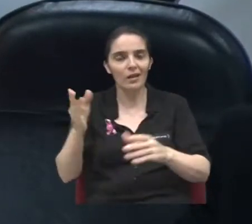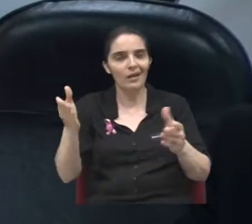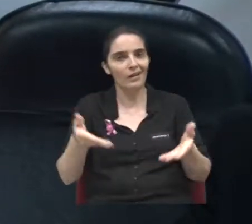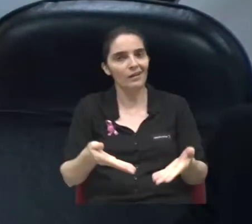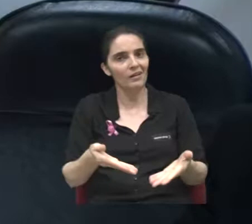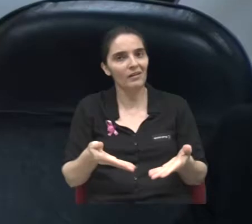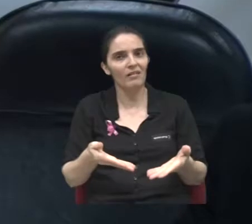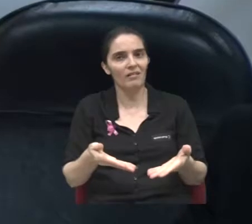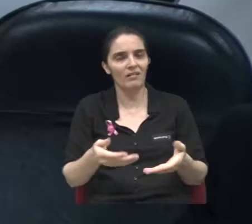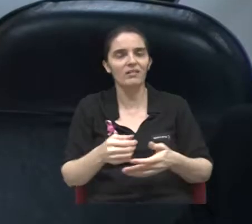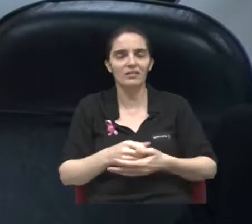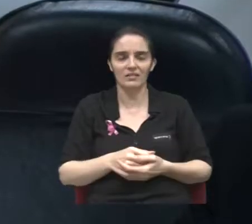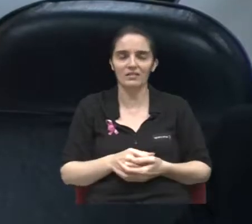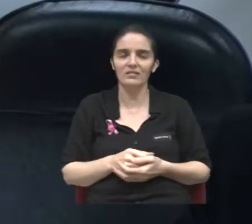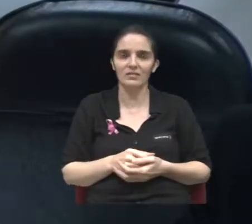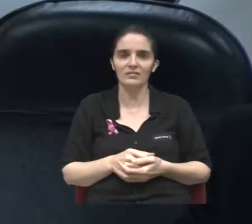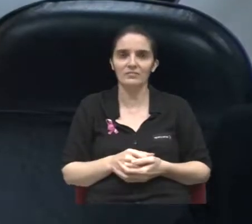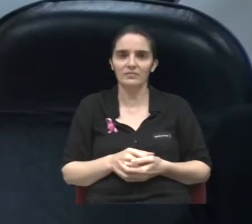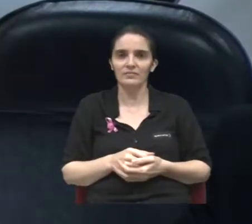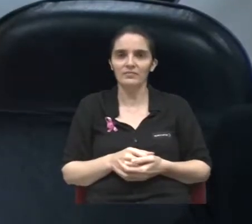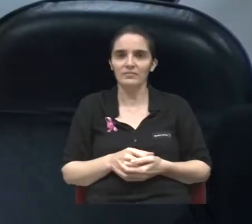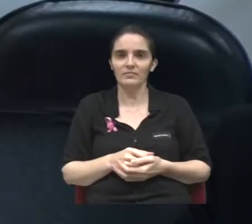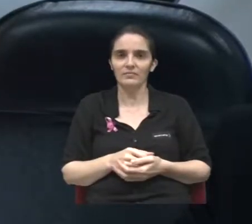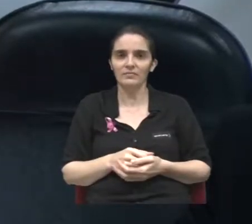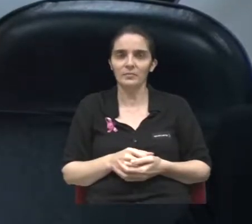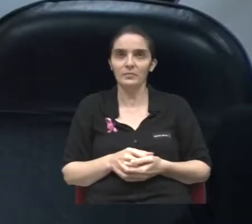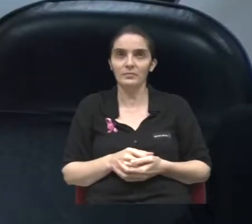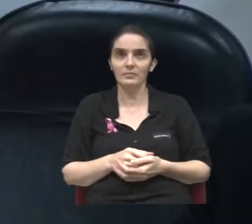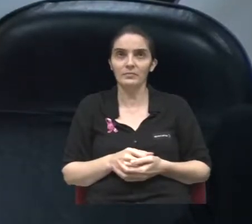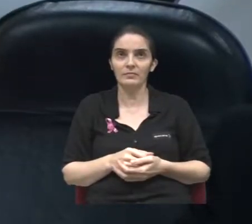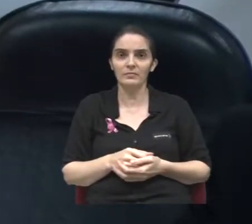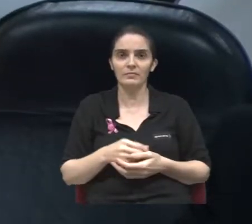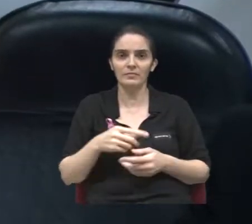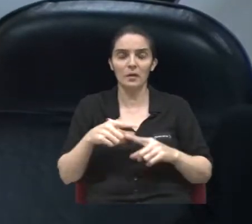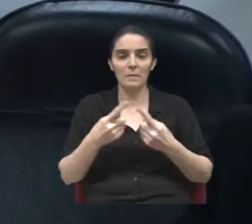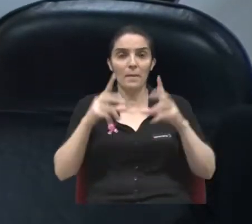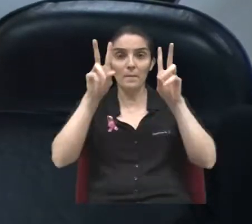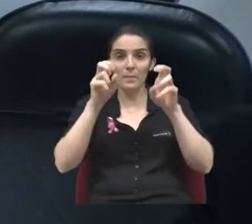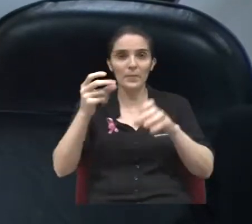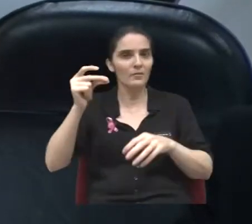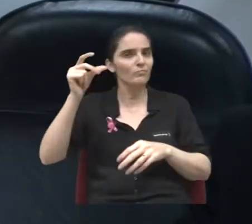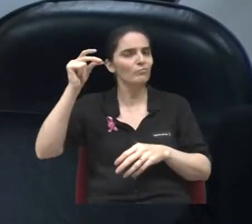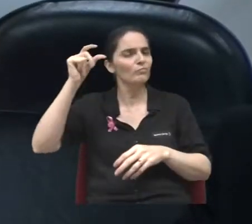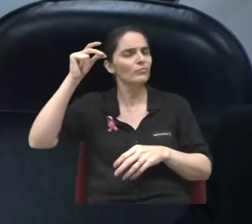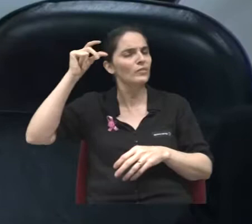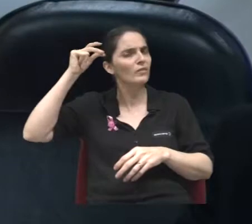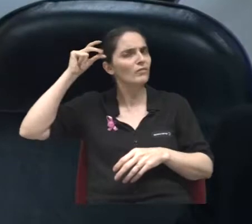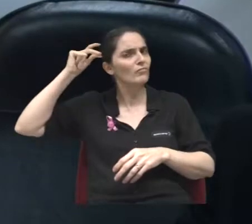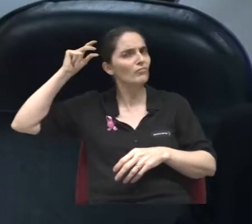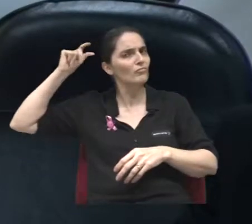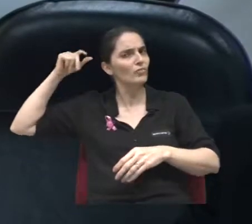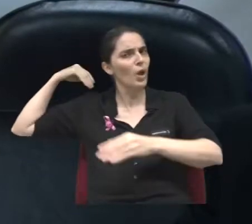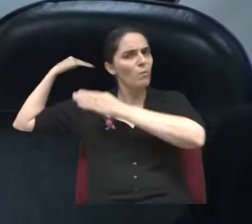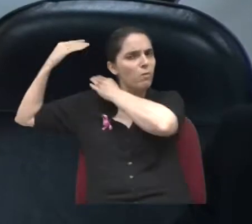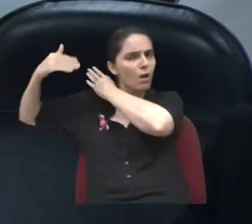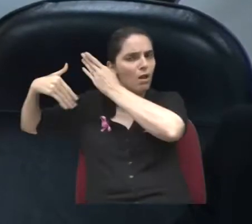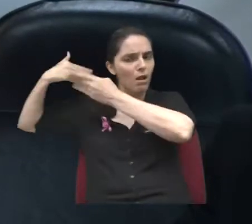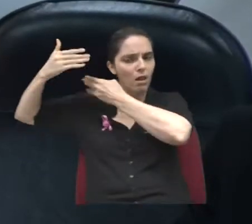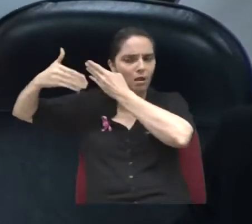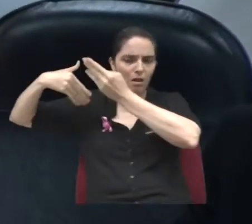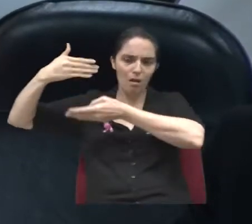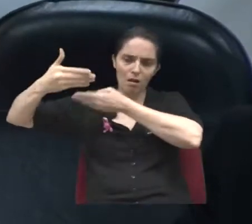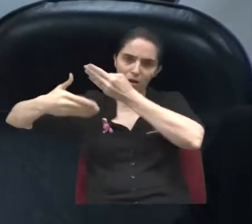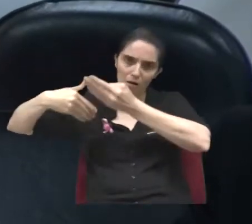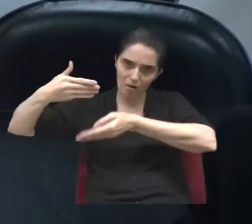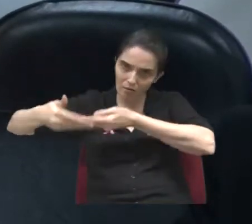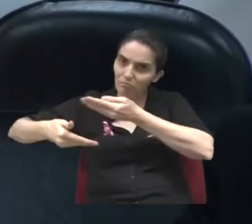agora. Já trato disso. Mas isso é um assunto antigo, né? É um assunto que vem vindo. Quer dizer, eu não